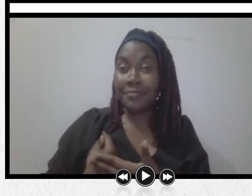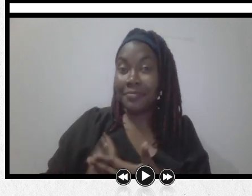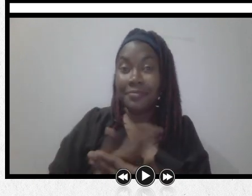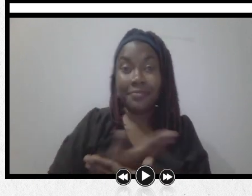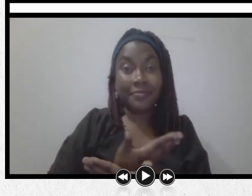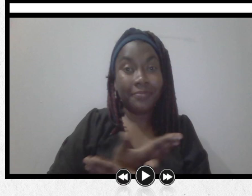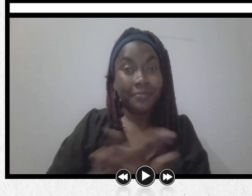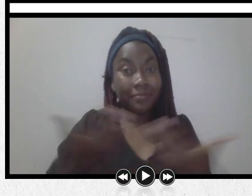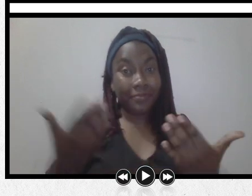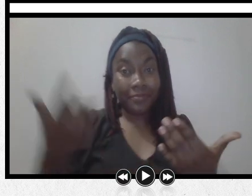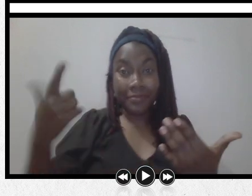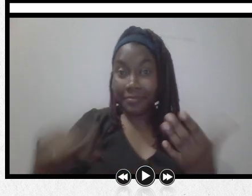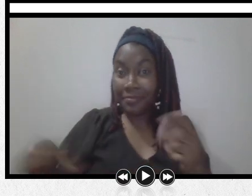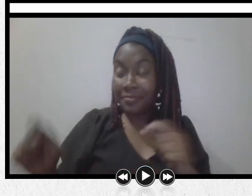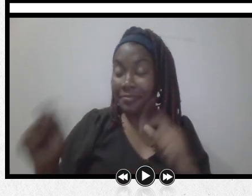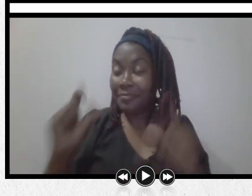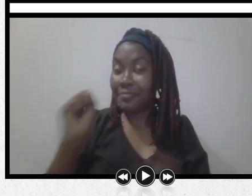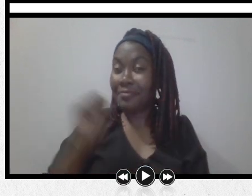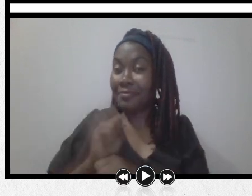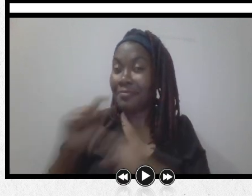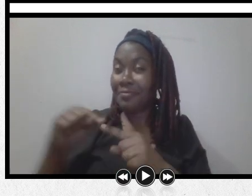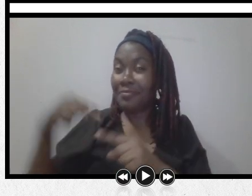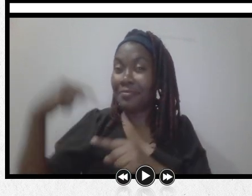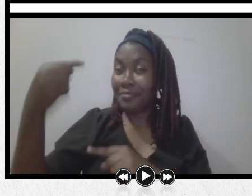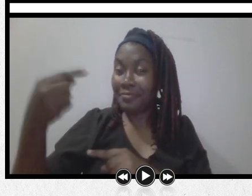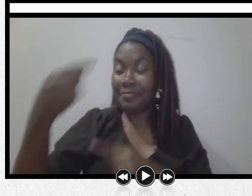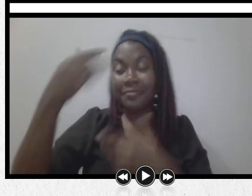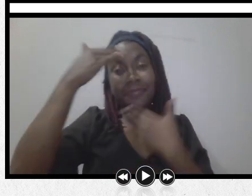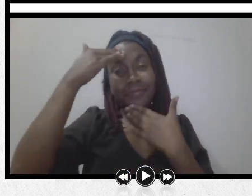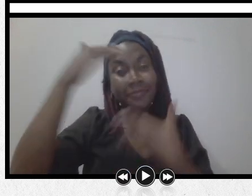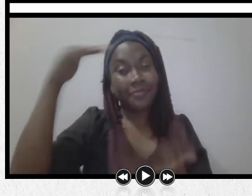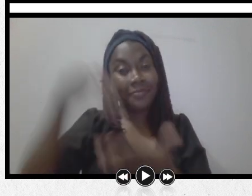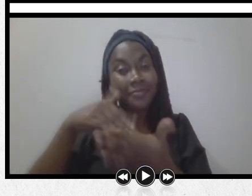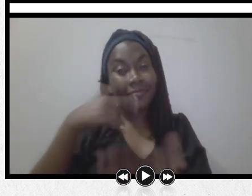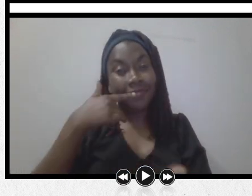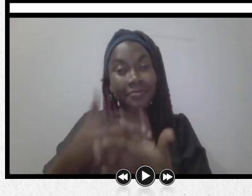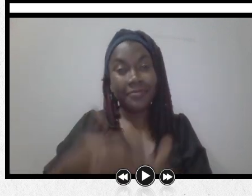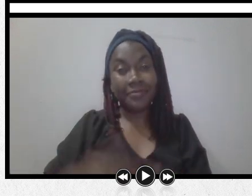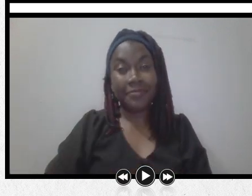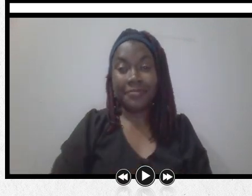senhores em mais esse episódio e aguardo para as próximas aulas. Muito obrigado e até breve.